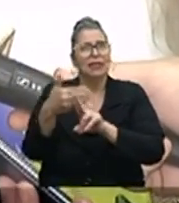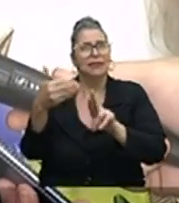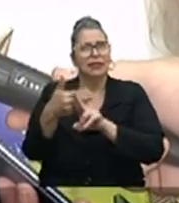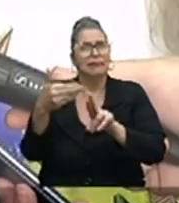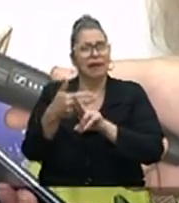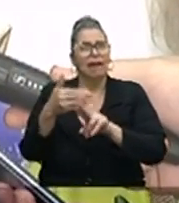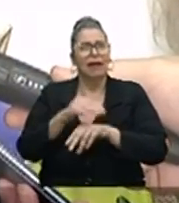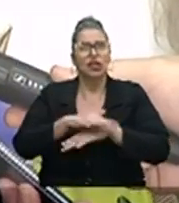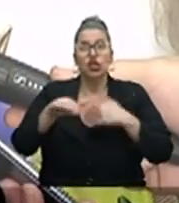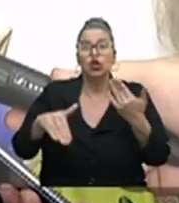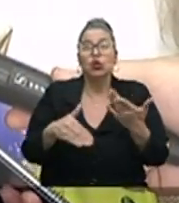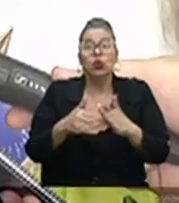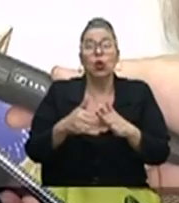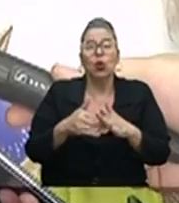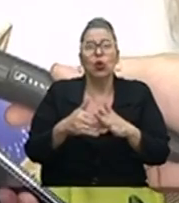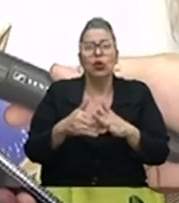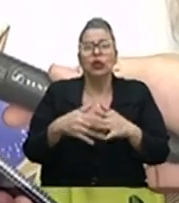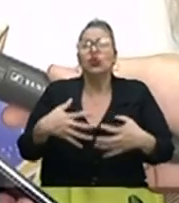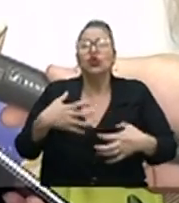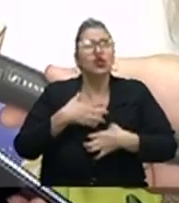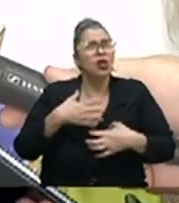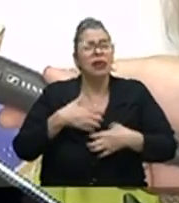eleições de toda forma.